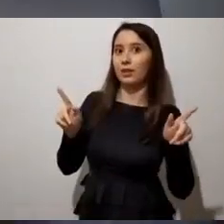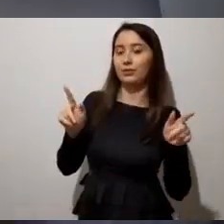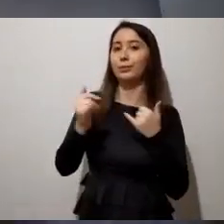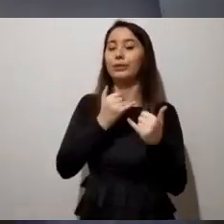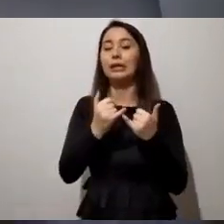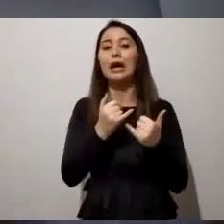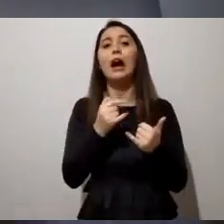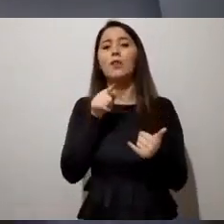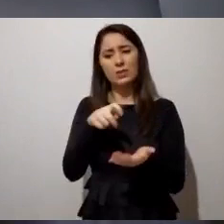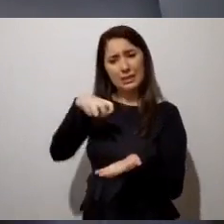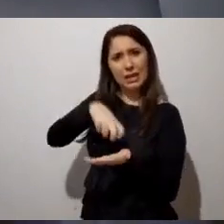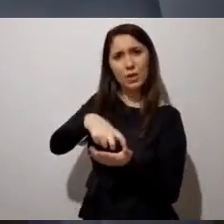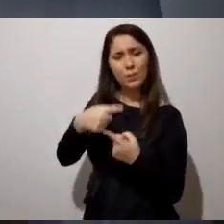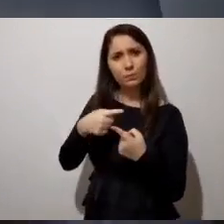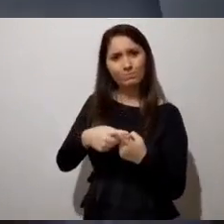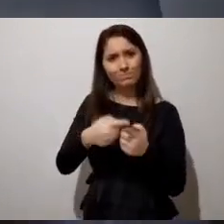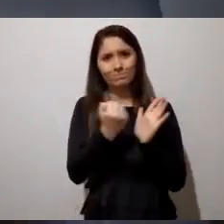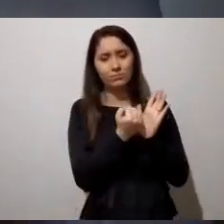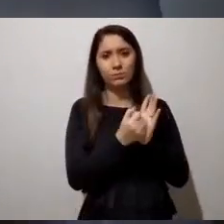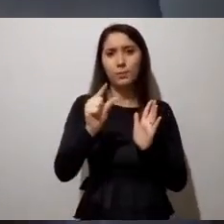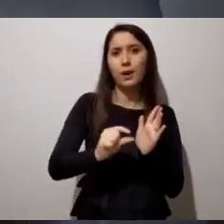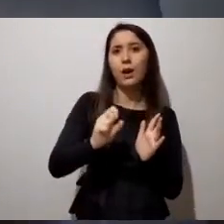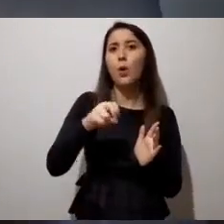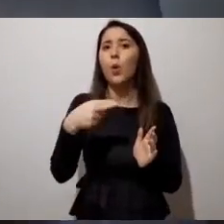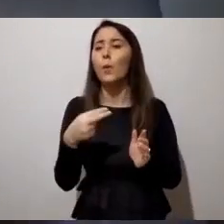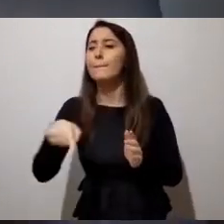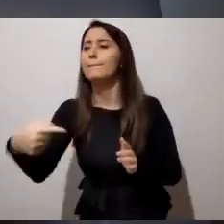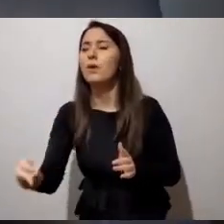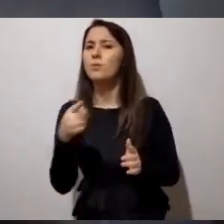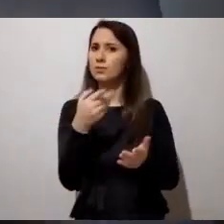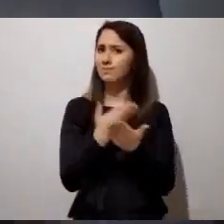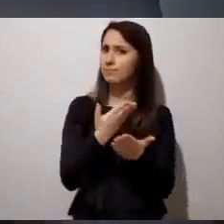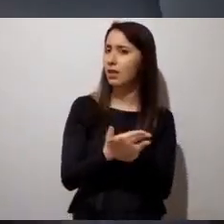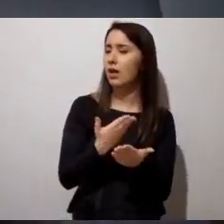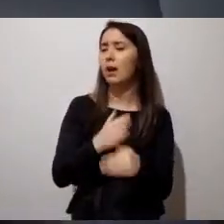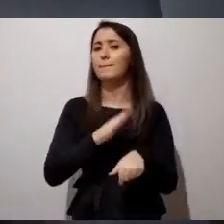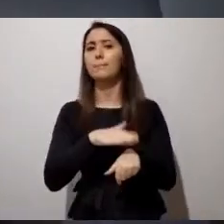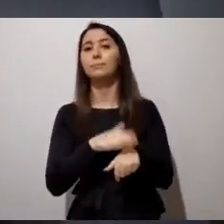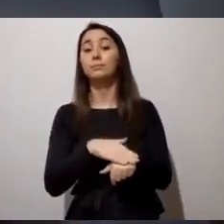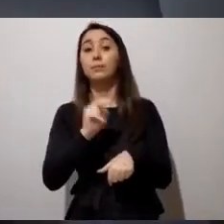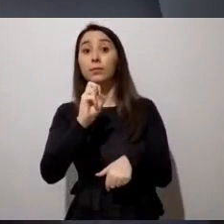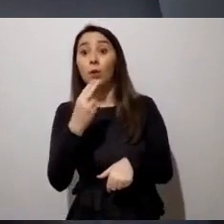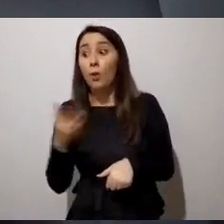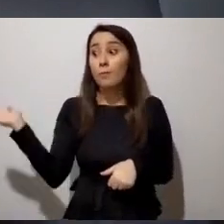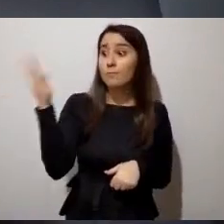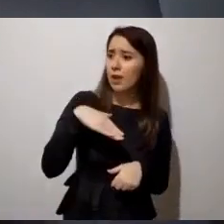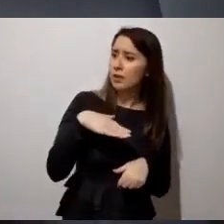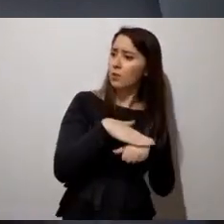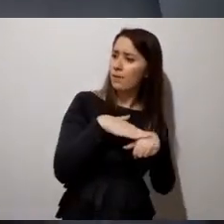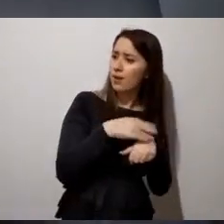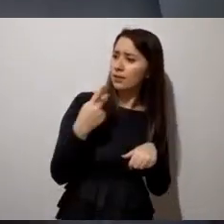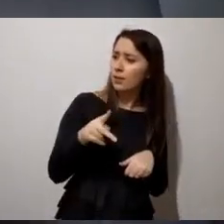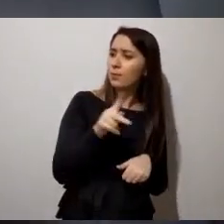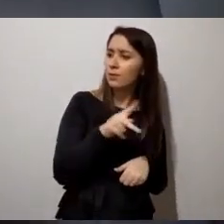por ter tirado essa nota baixa, ou da próxima vez você tem que estudar muito mais, ou vamos conversar com a sua professora, ela não deve